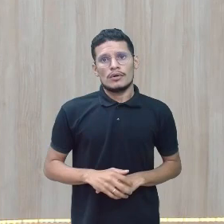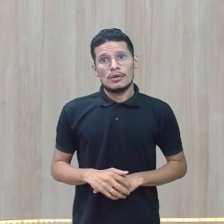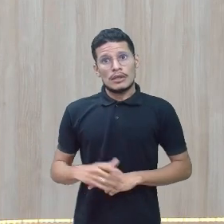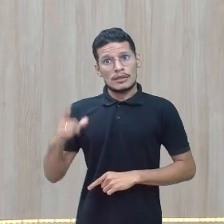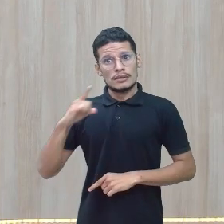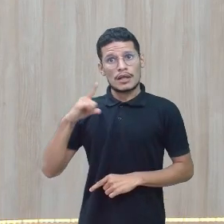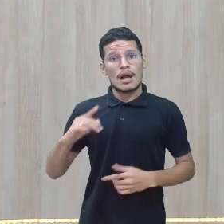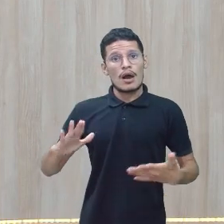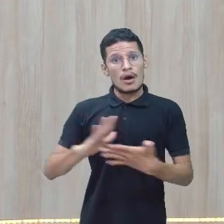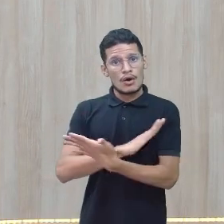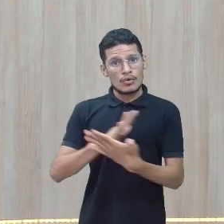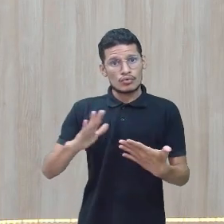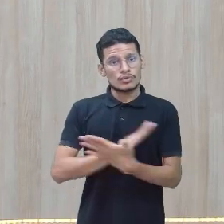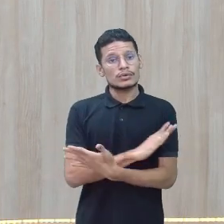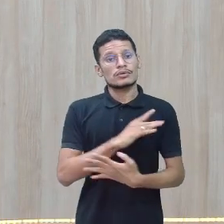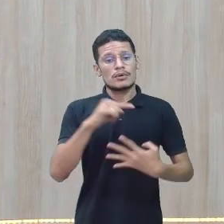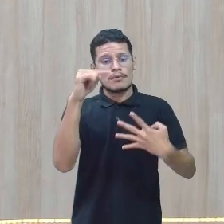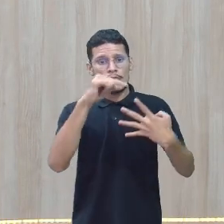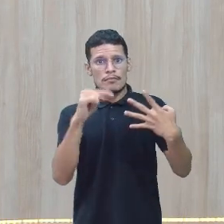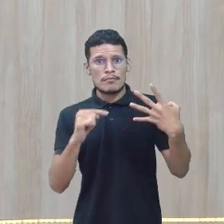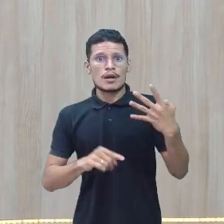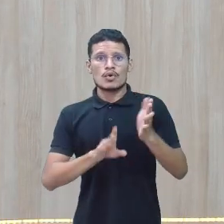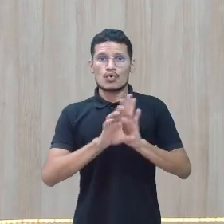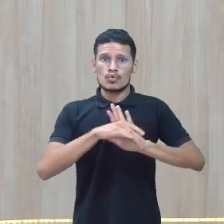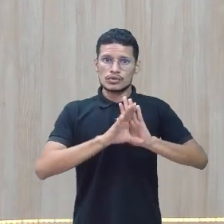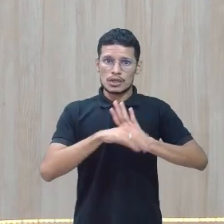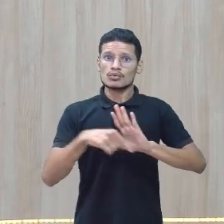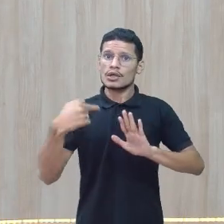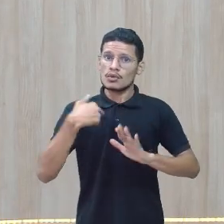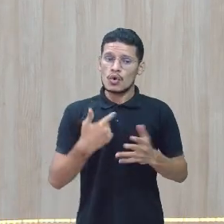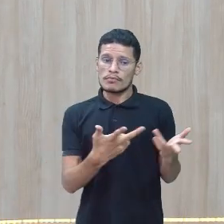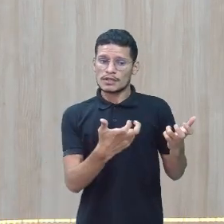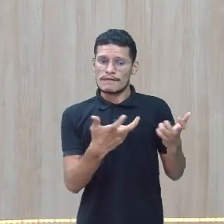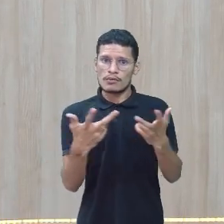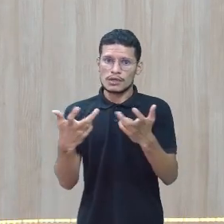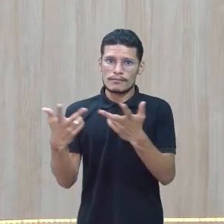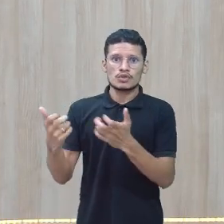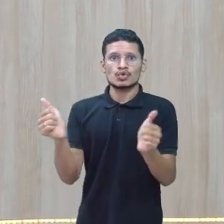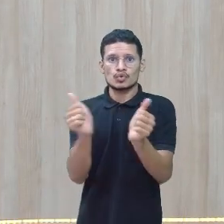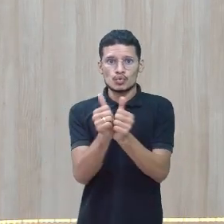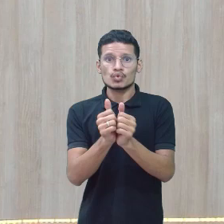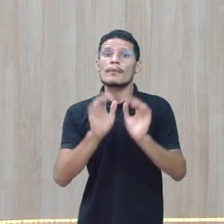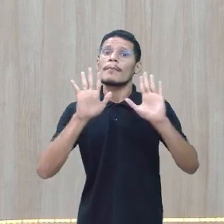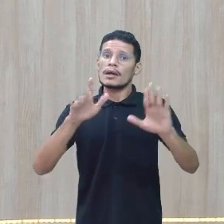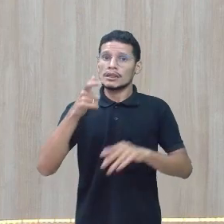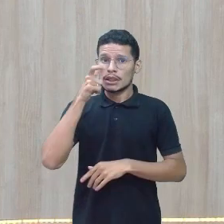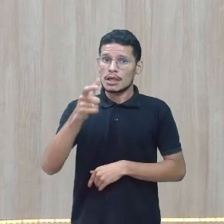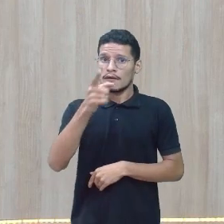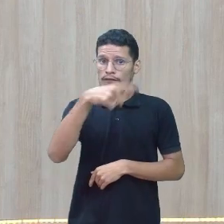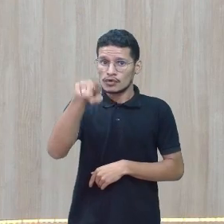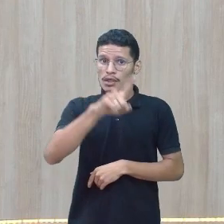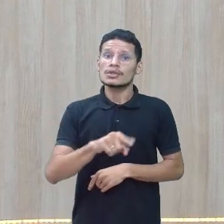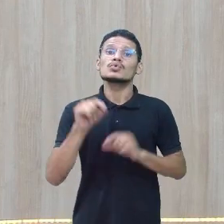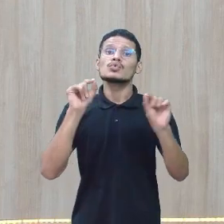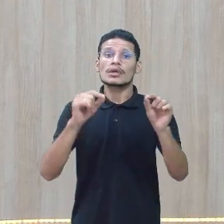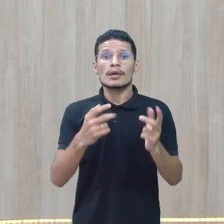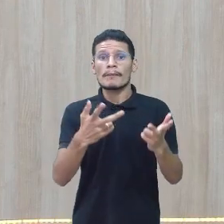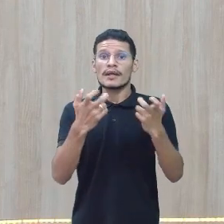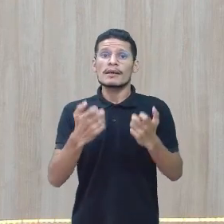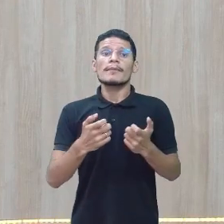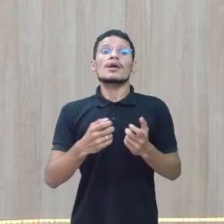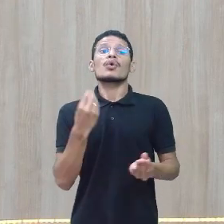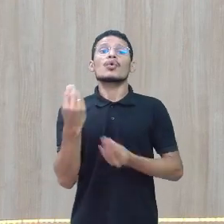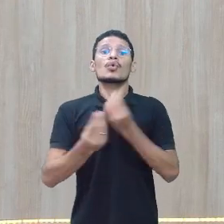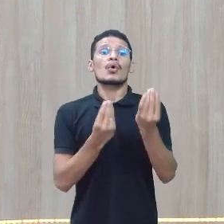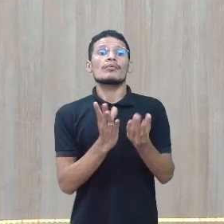Aqui a gente tem 4 conceitos simples. Eu vou observar junto com vocês, mas é mais interessante vocês perceberem a